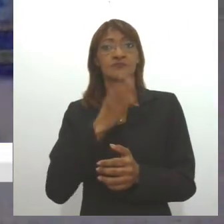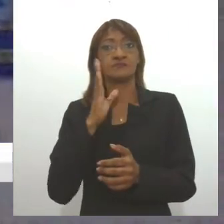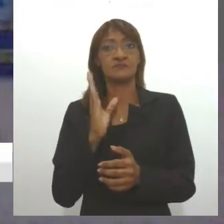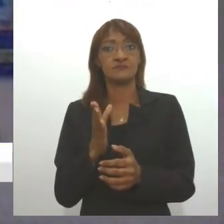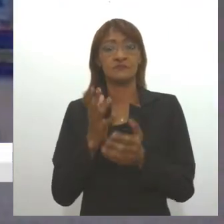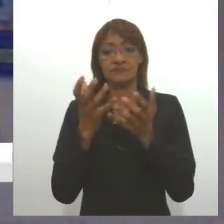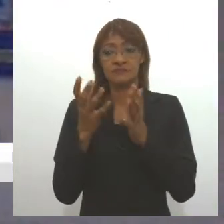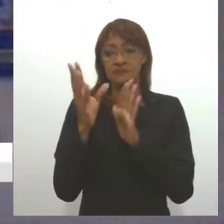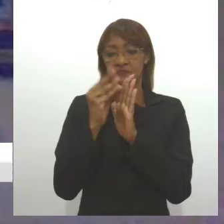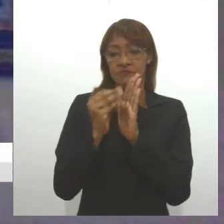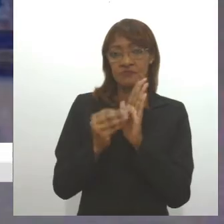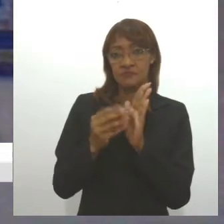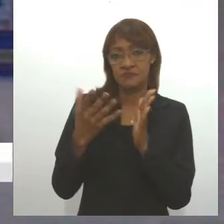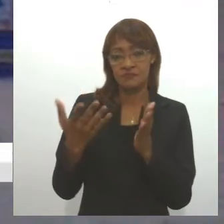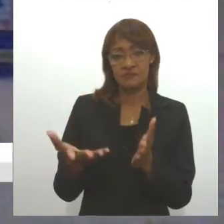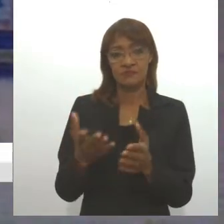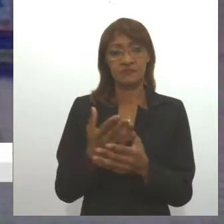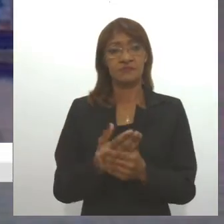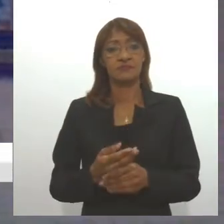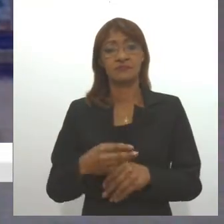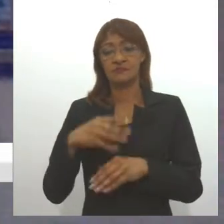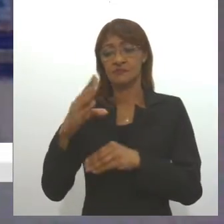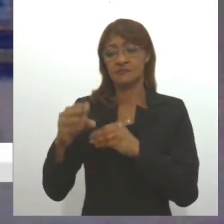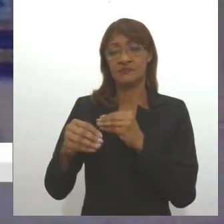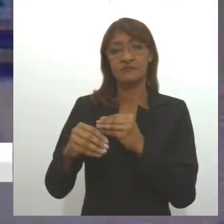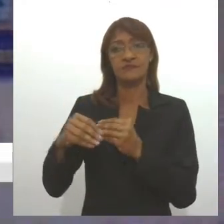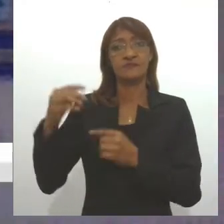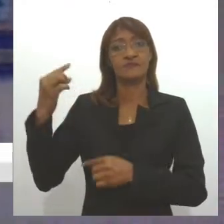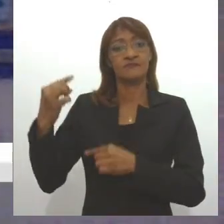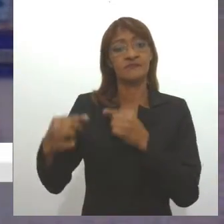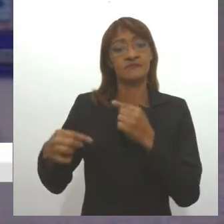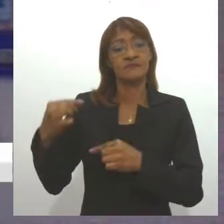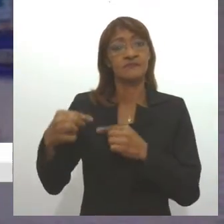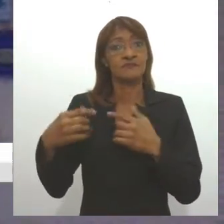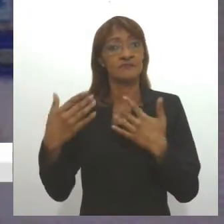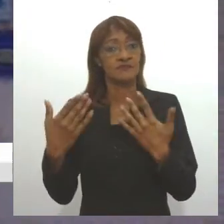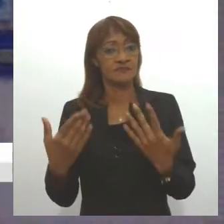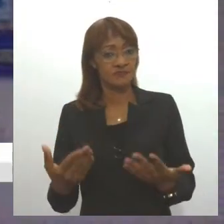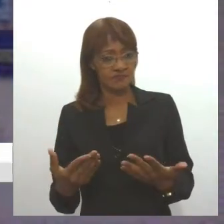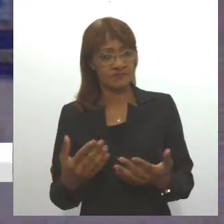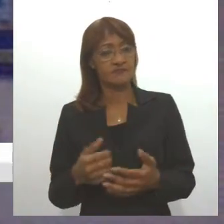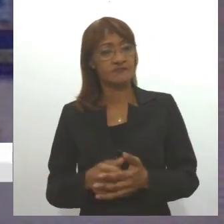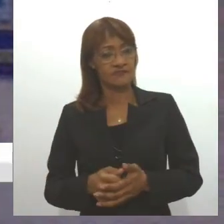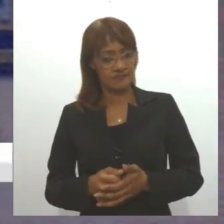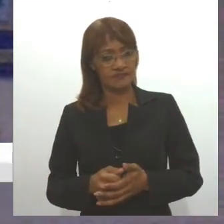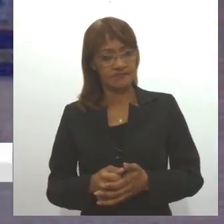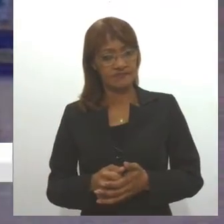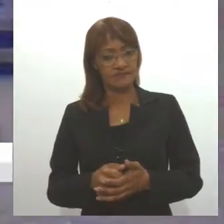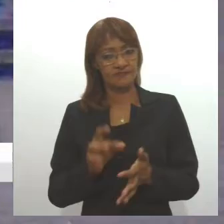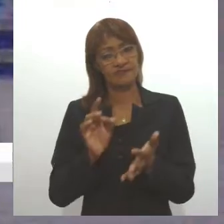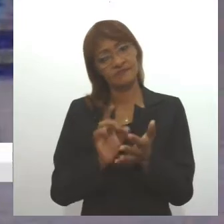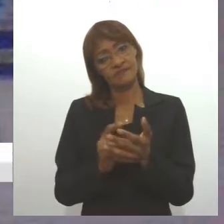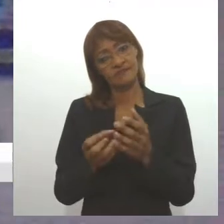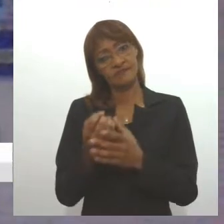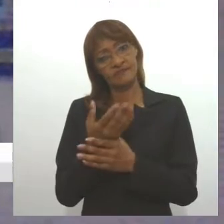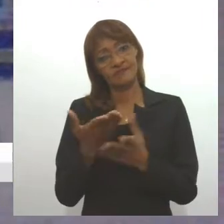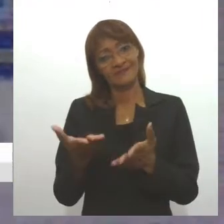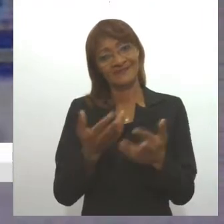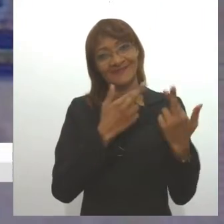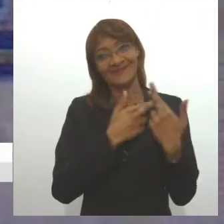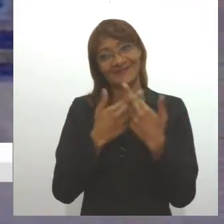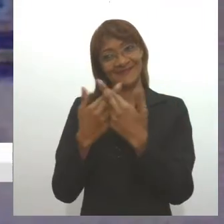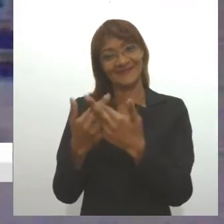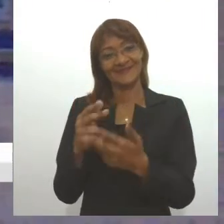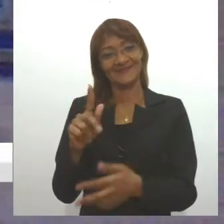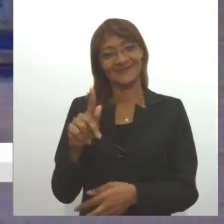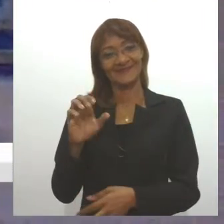propriedade intelectual, contribuindo com as políticas públicas, isso ser realmente colocado em prática. Passar a bola para minha amiga Giovana agora,